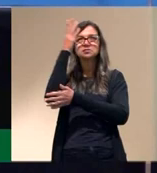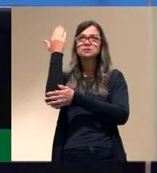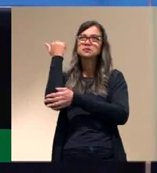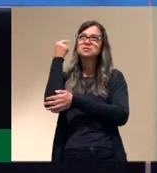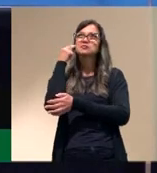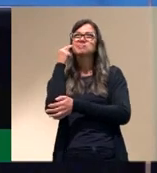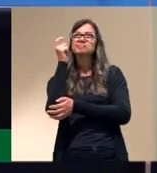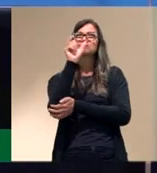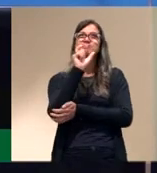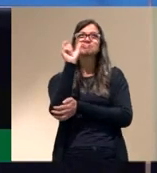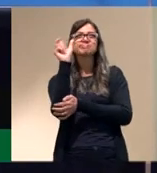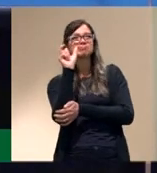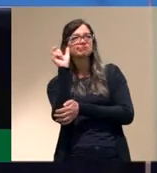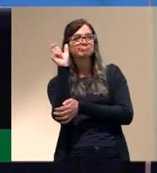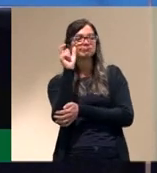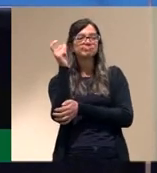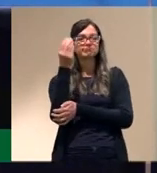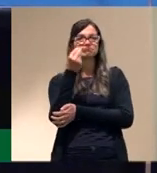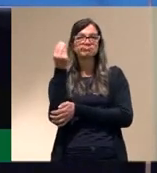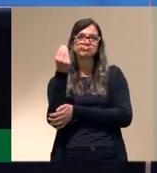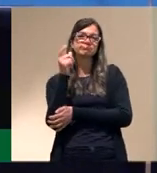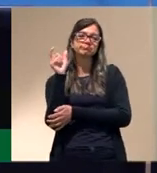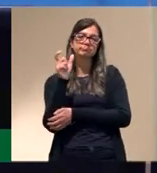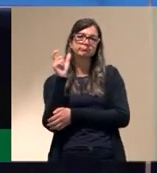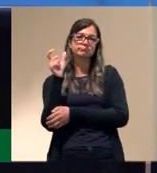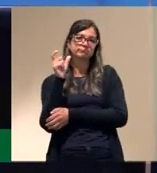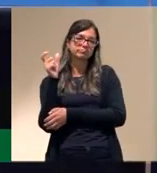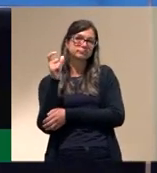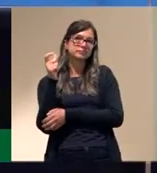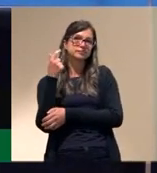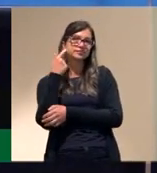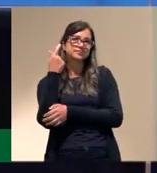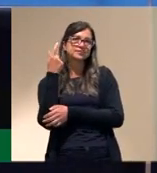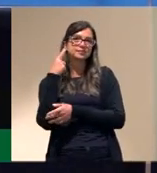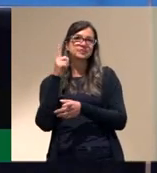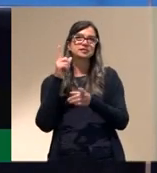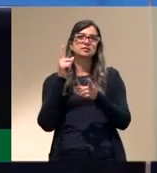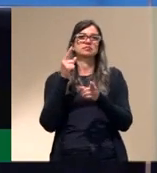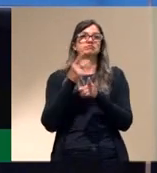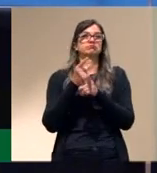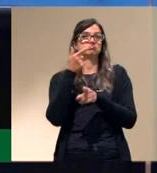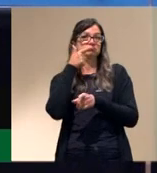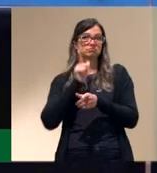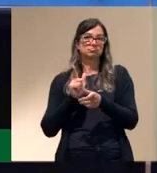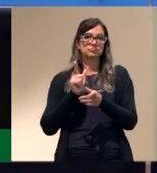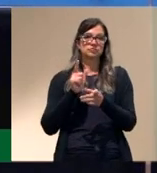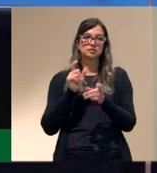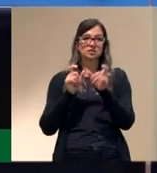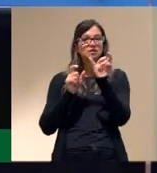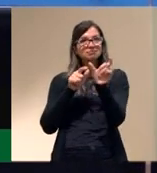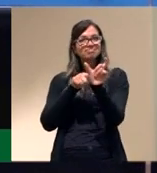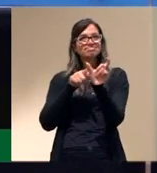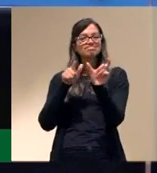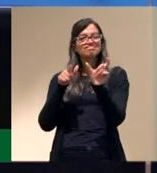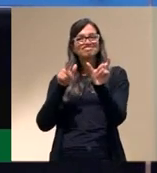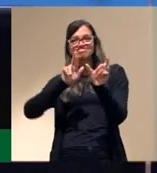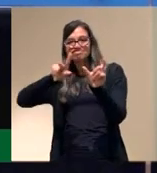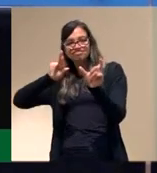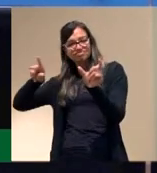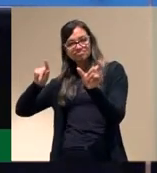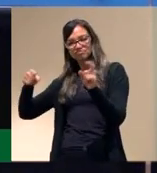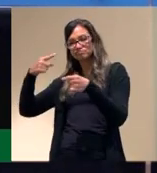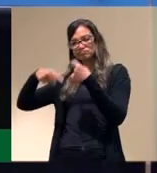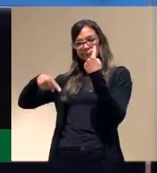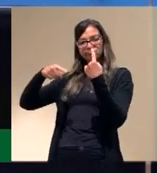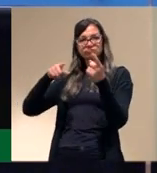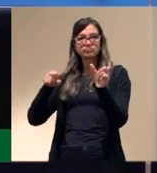buscando palavras para definir, para além do que não era, mas na afirmação do que a gente queria que fosse, por muito tempo foi